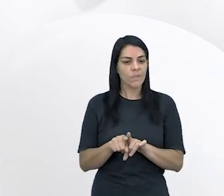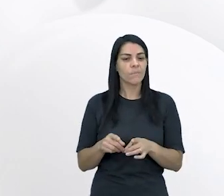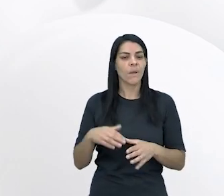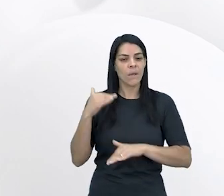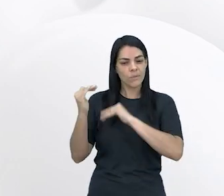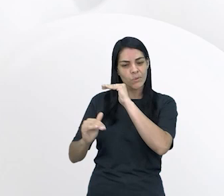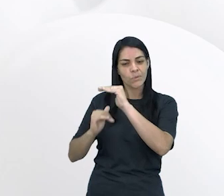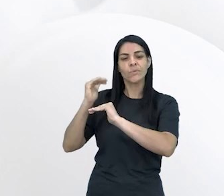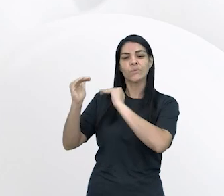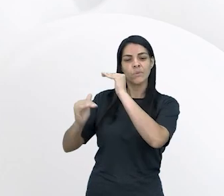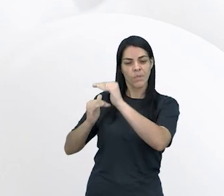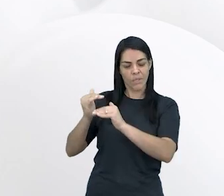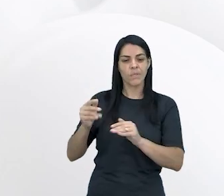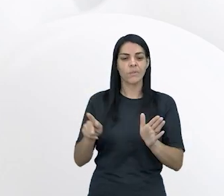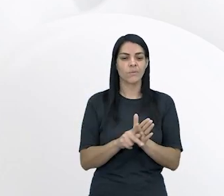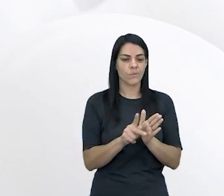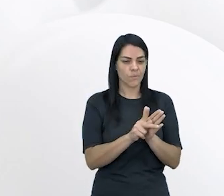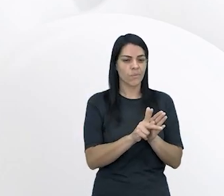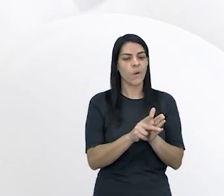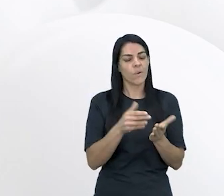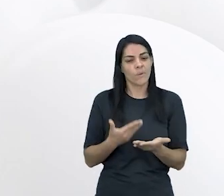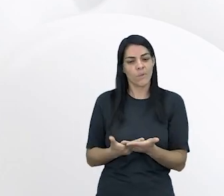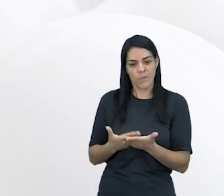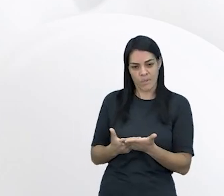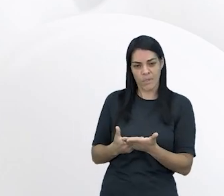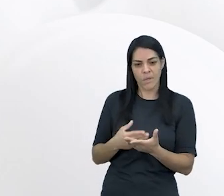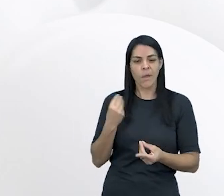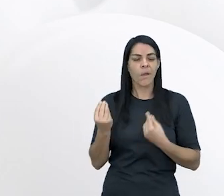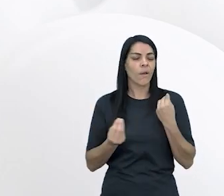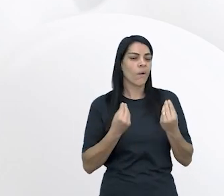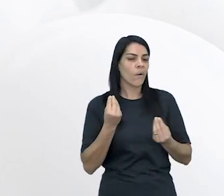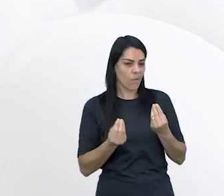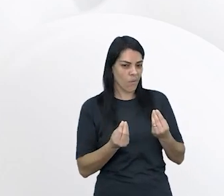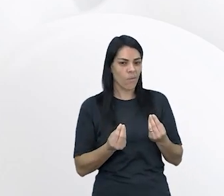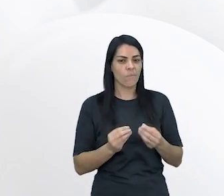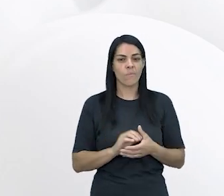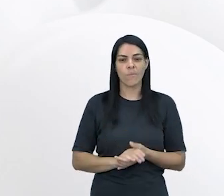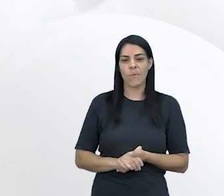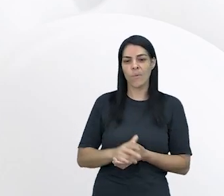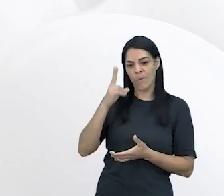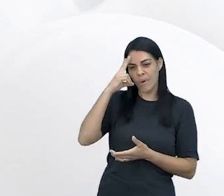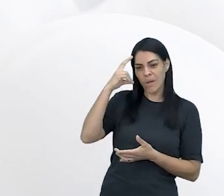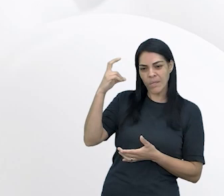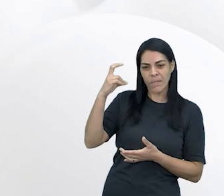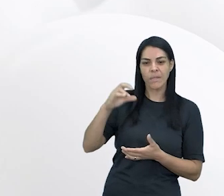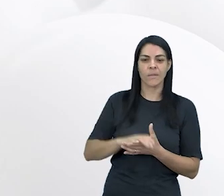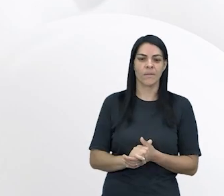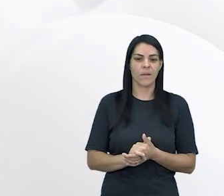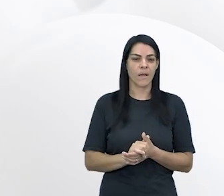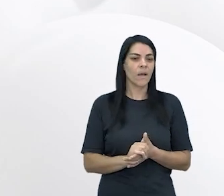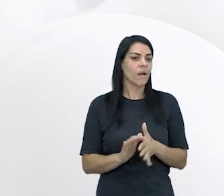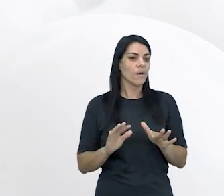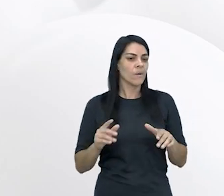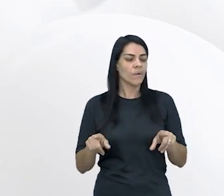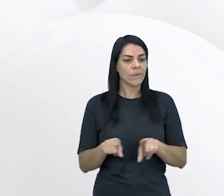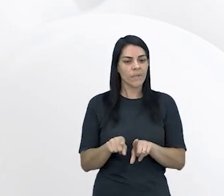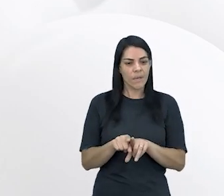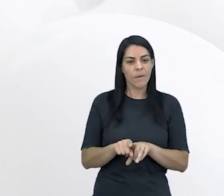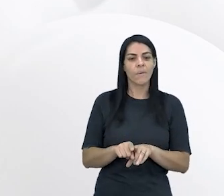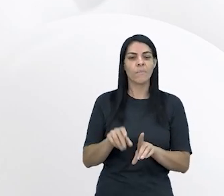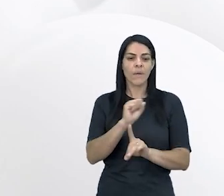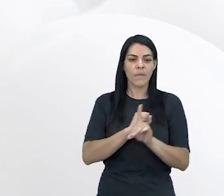o desenvolvimento dos estudantes. Em quais dimensões? Intelectual, física, socioemocional e cultural. Ou